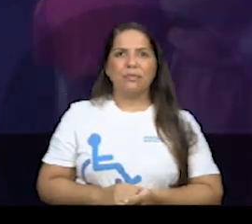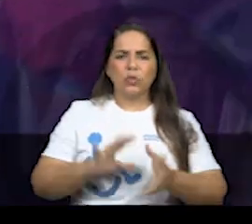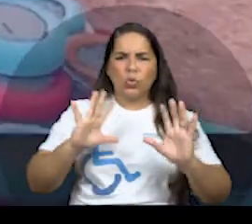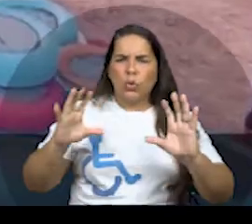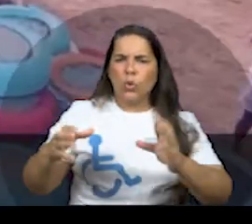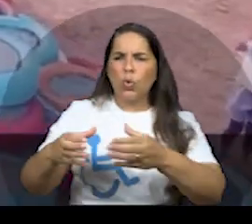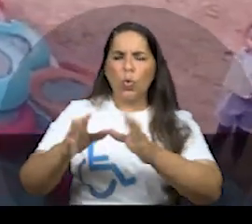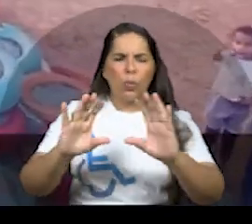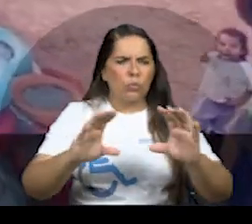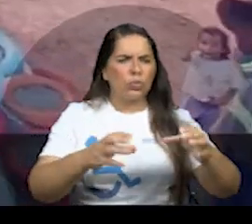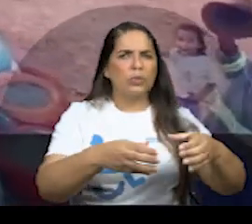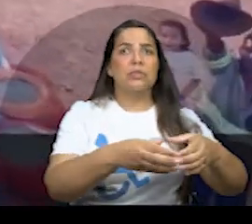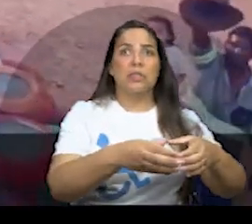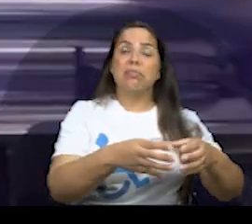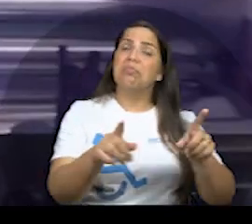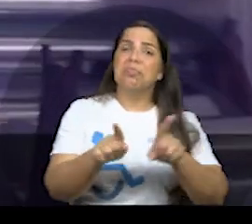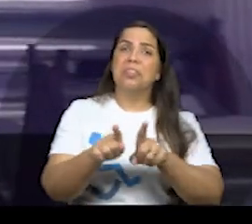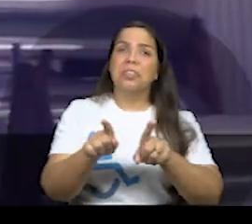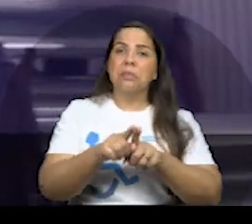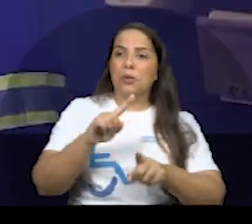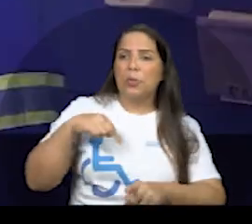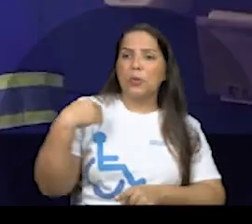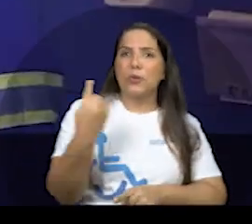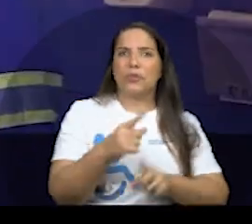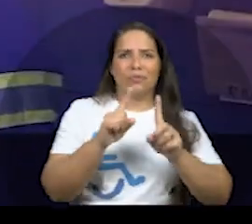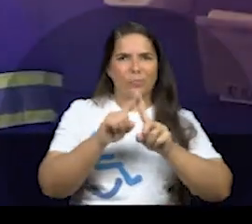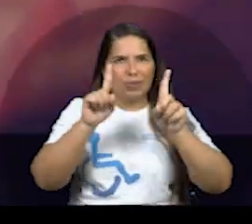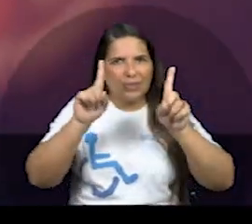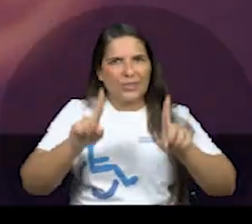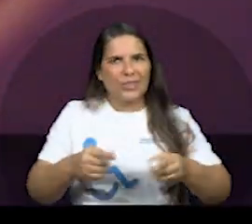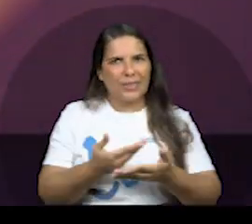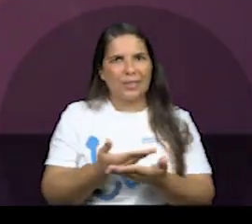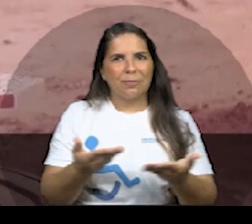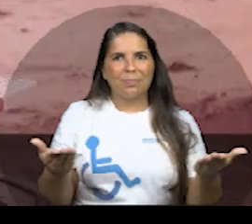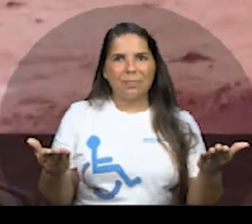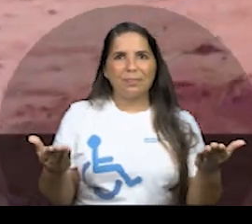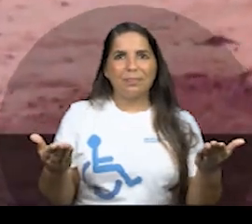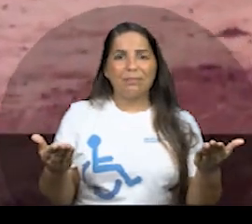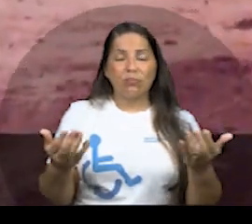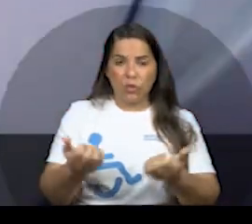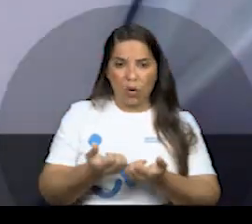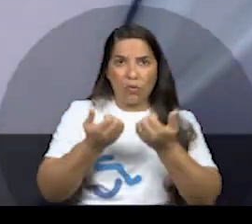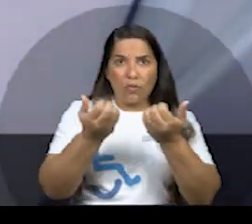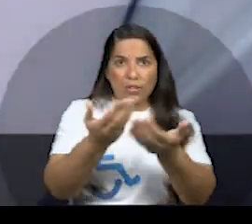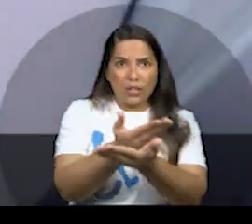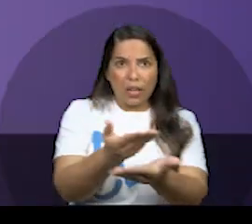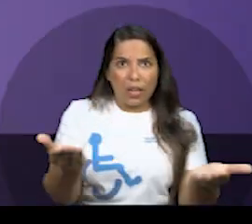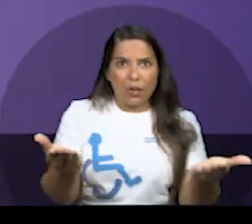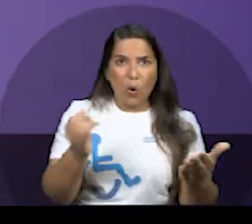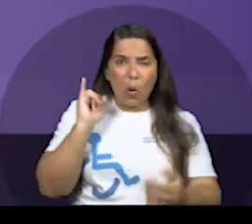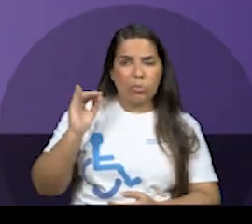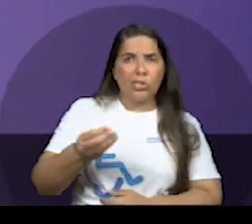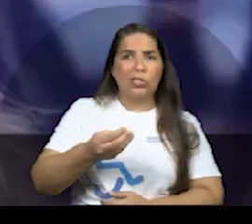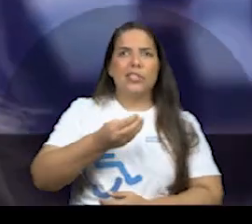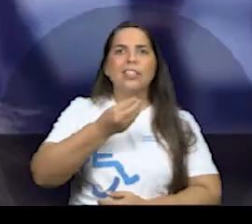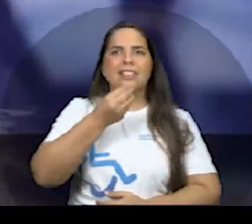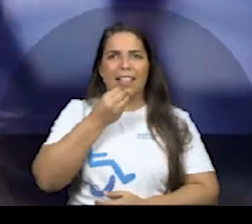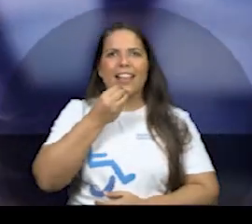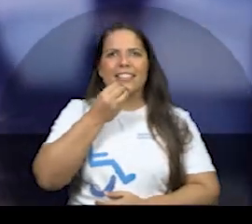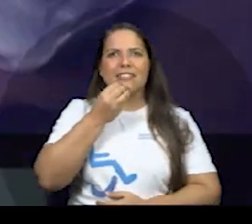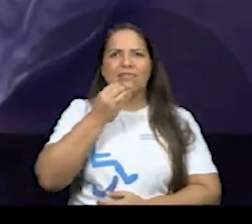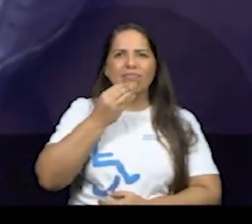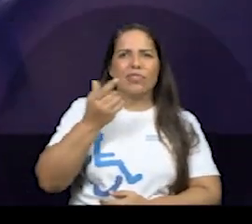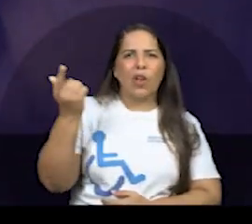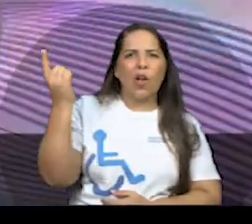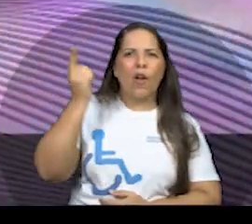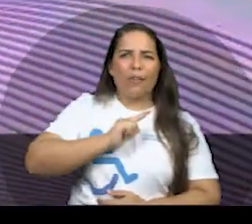as comunidades e também para nossos empregados e empregadas, oferecendo a eles oportunidades para